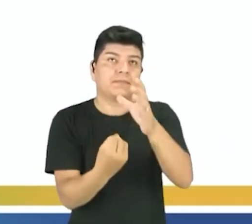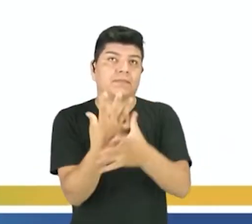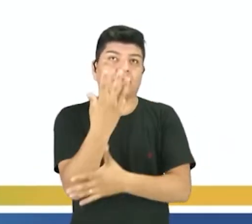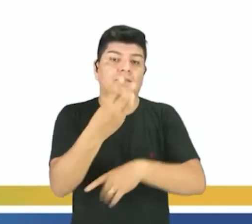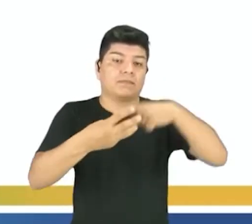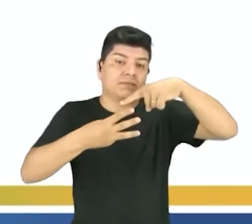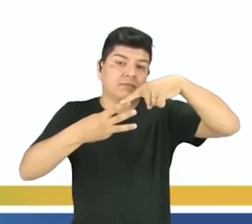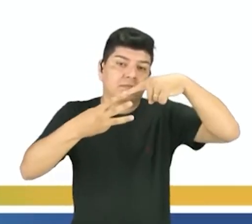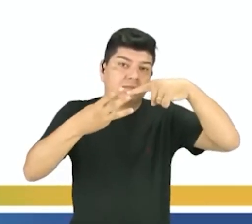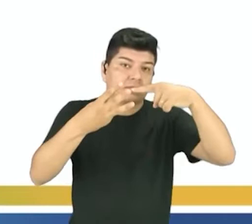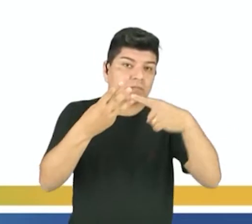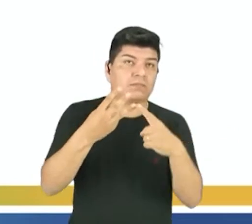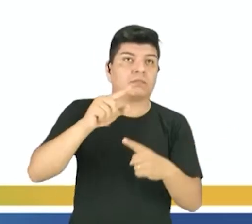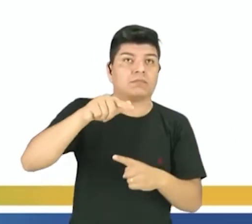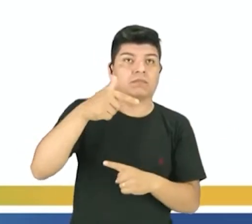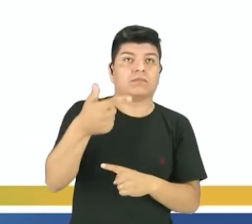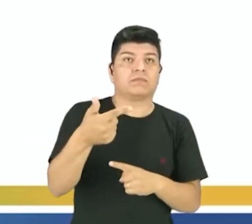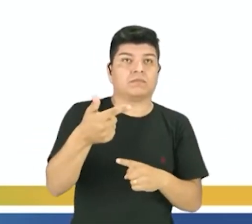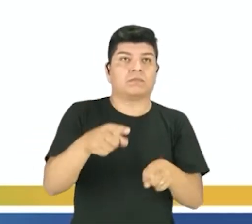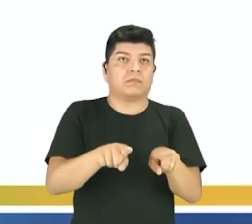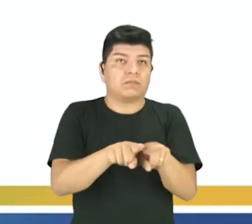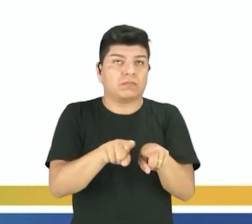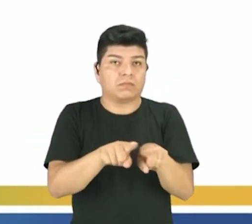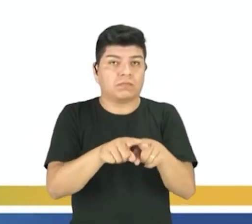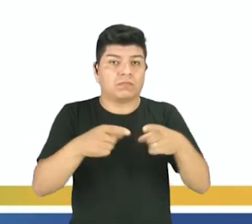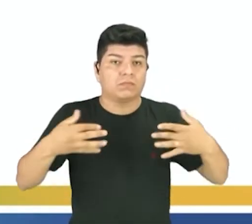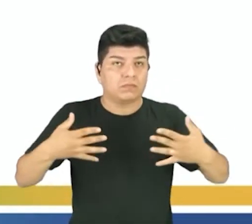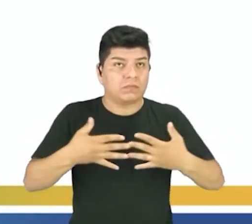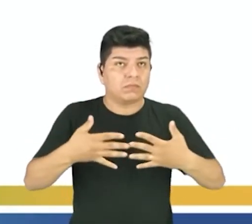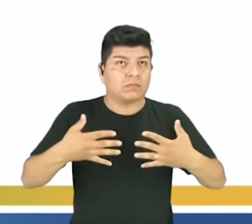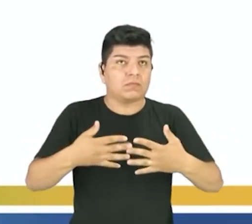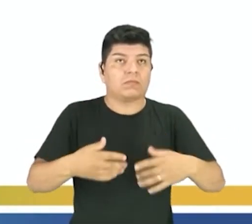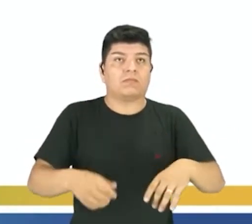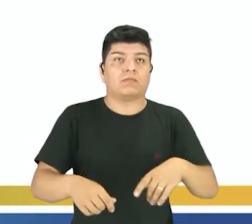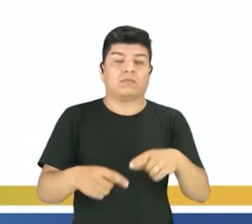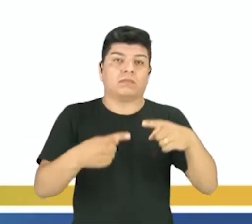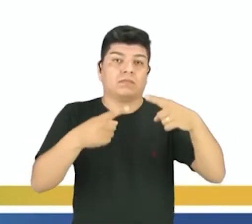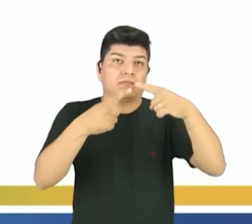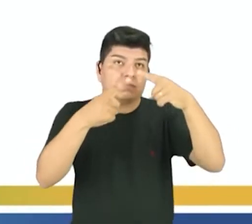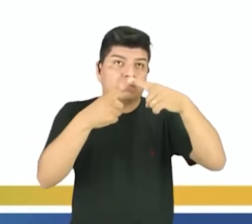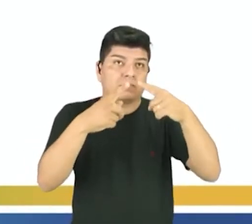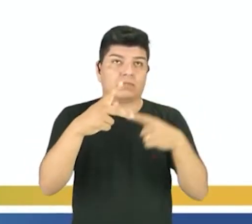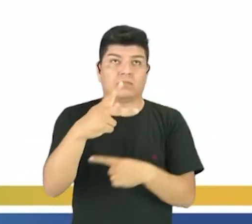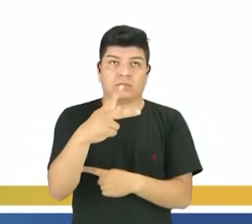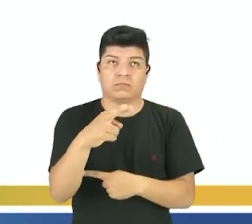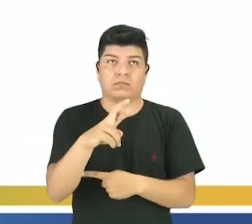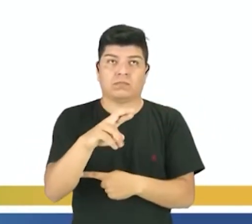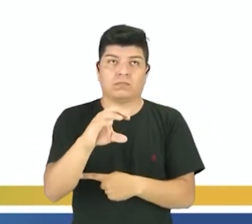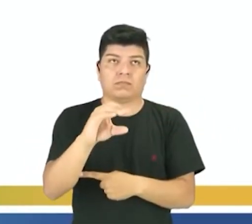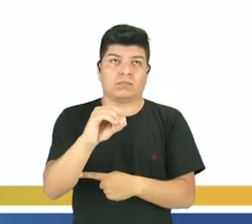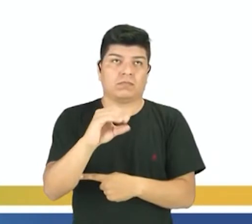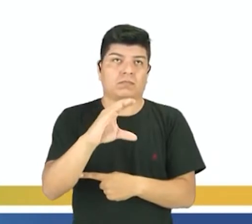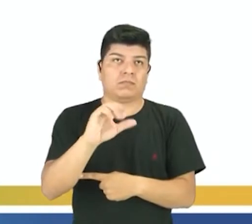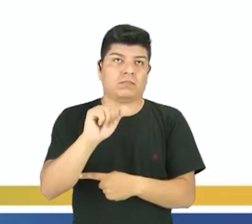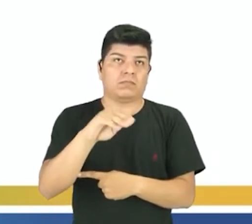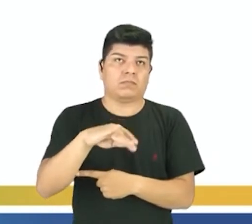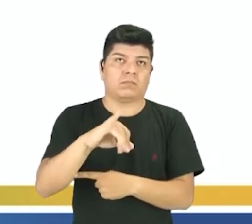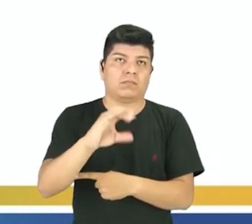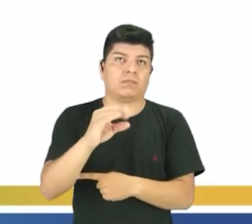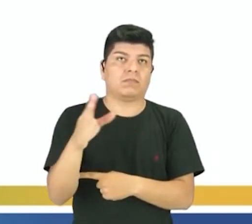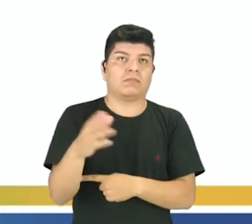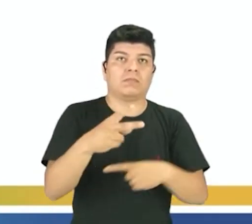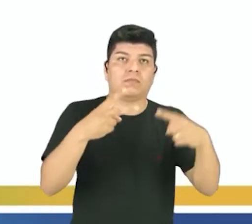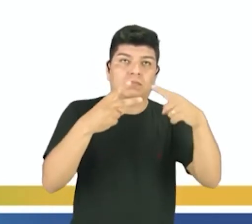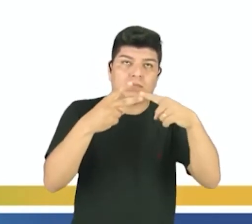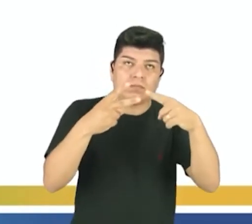três outros tecidos, né? O procâmbio, né? O procâmbio, a protoderme,